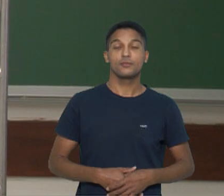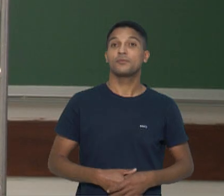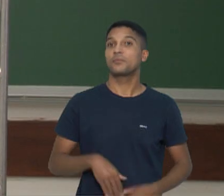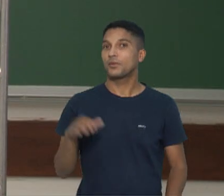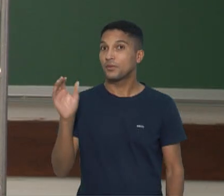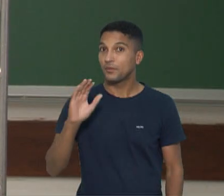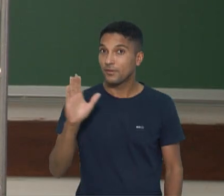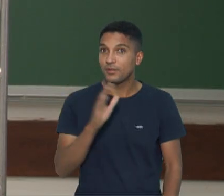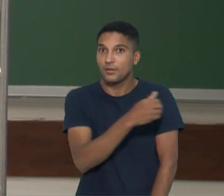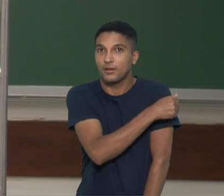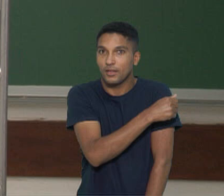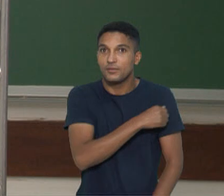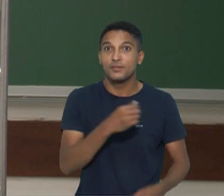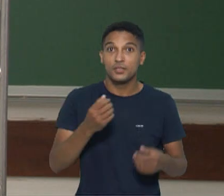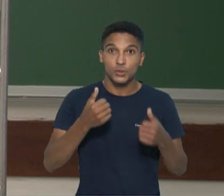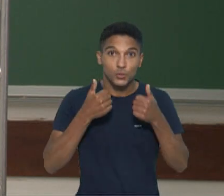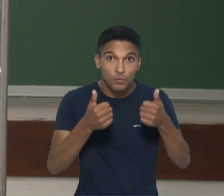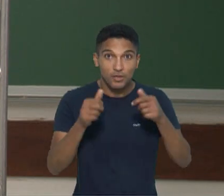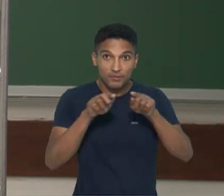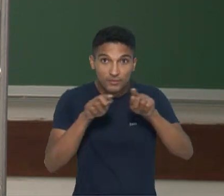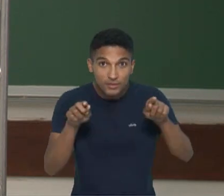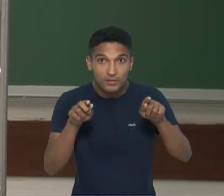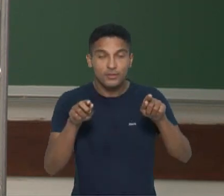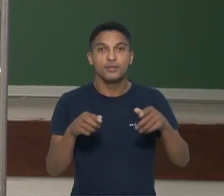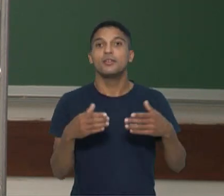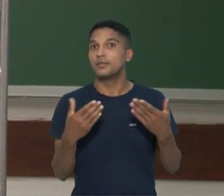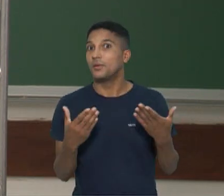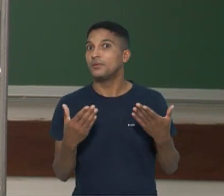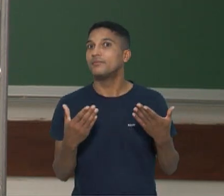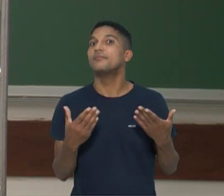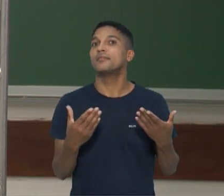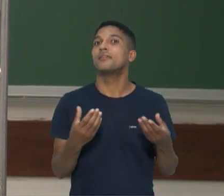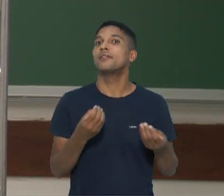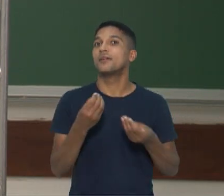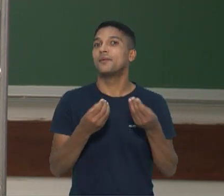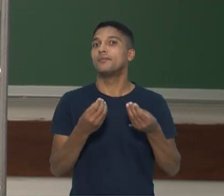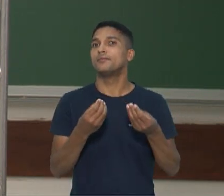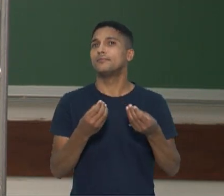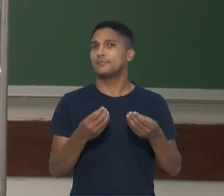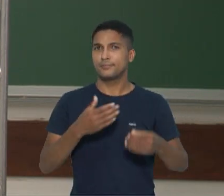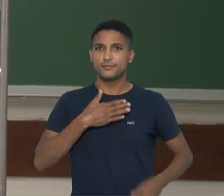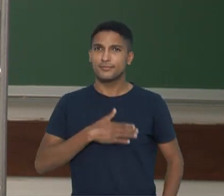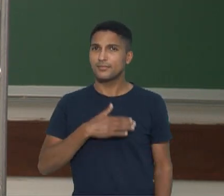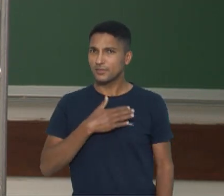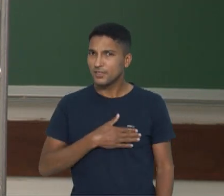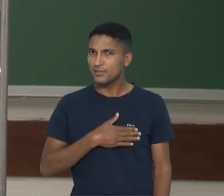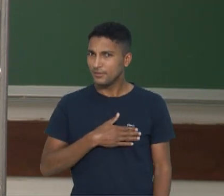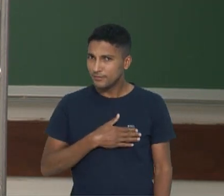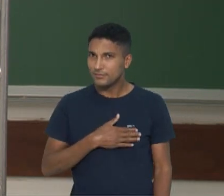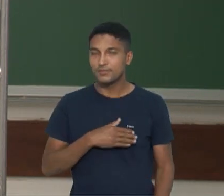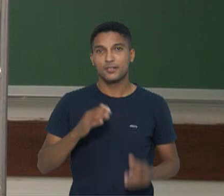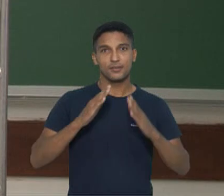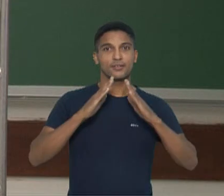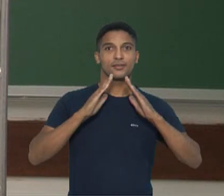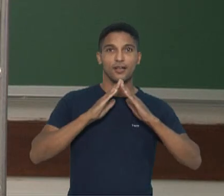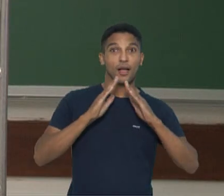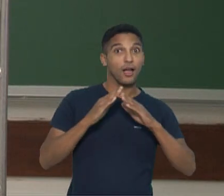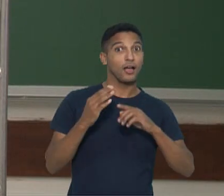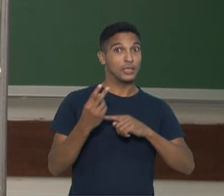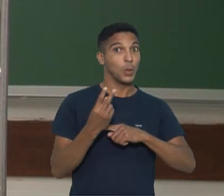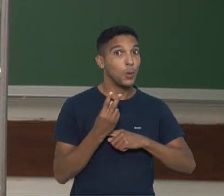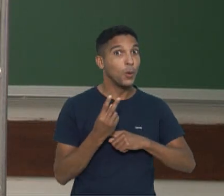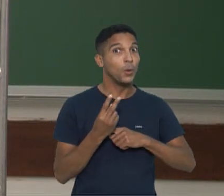Olá pessoal, tudo bem com vocês? E daí, como estão indo? Tudo na tranquilidade? Em casa? Se